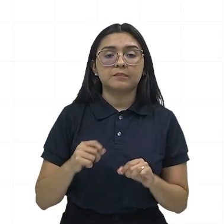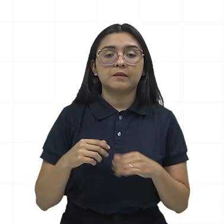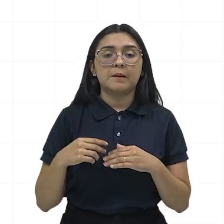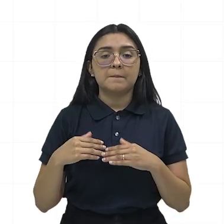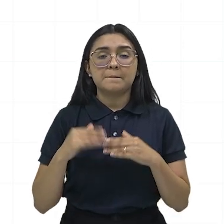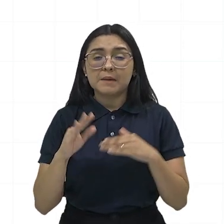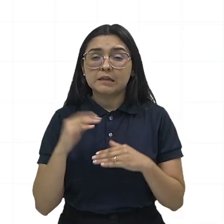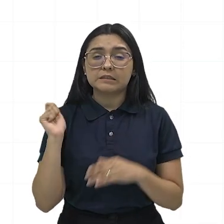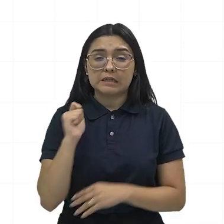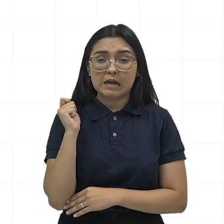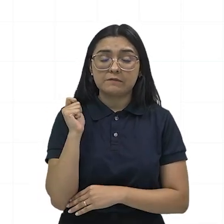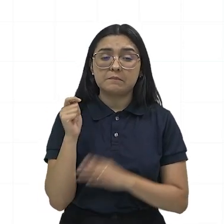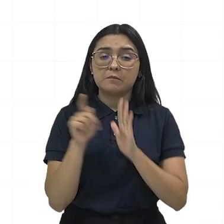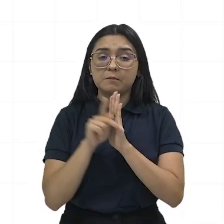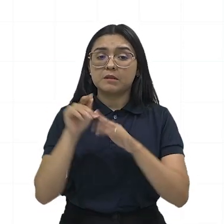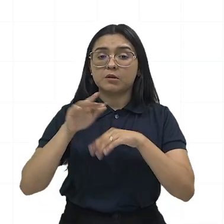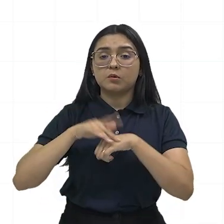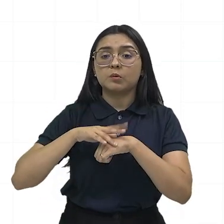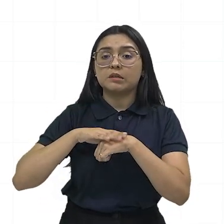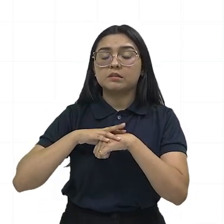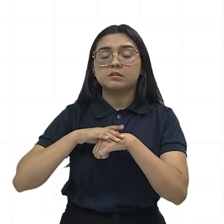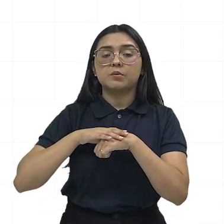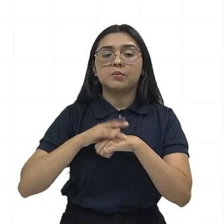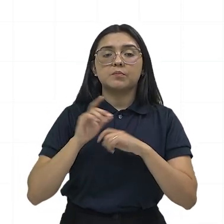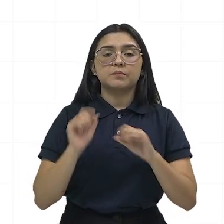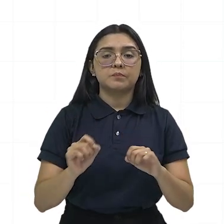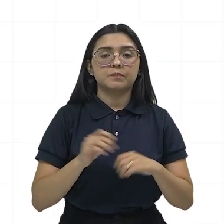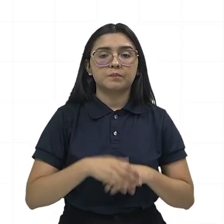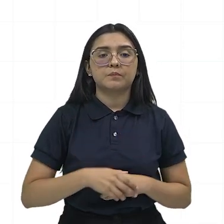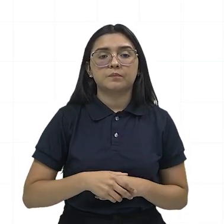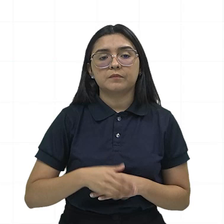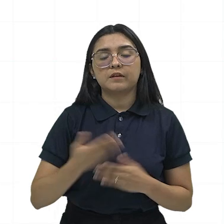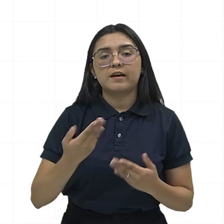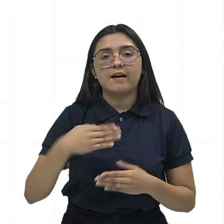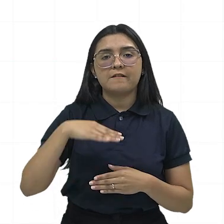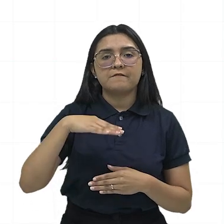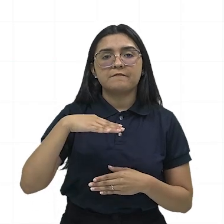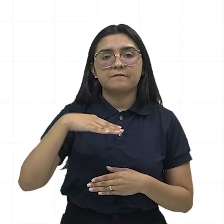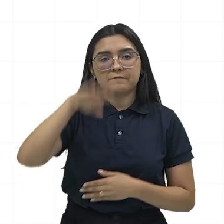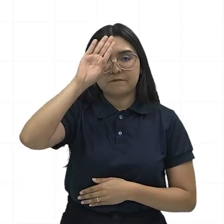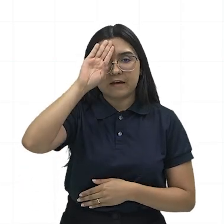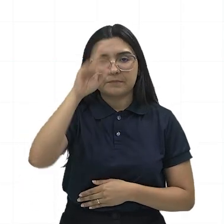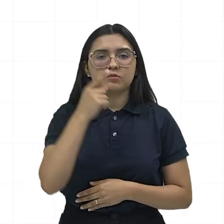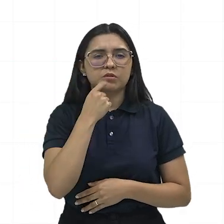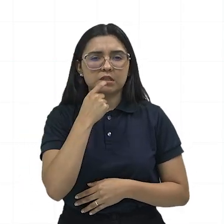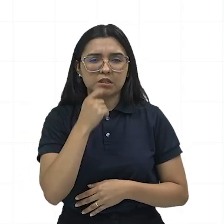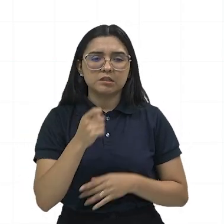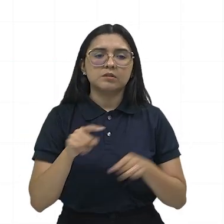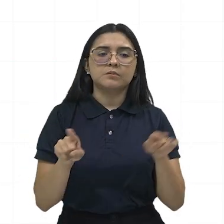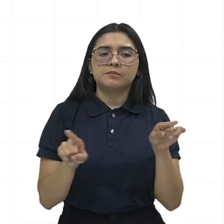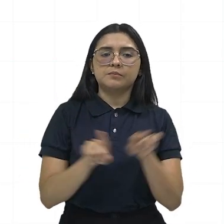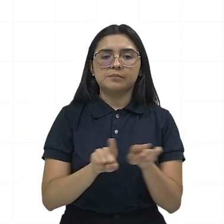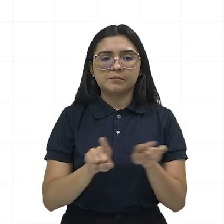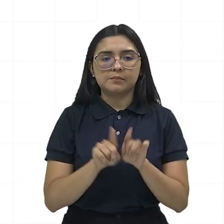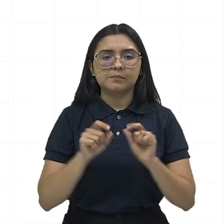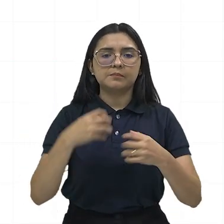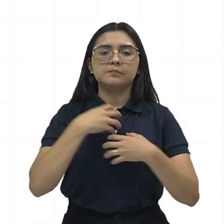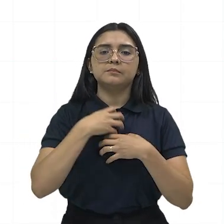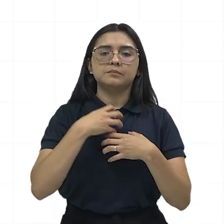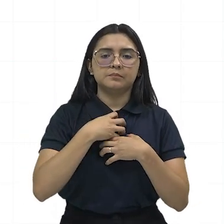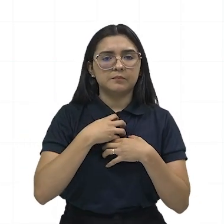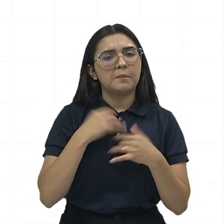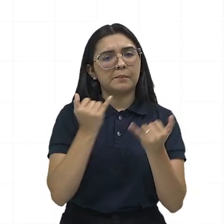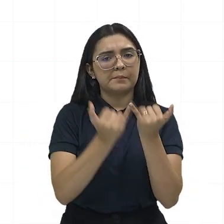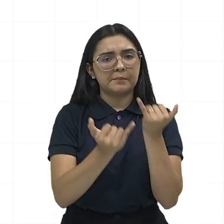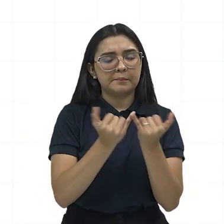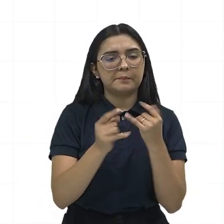da enfermidade, né, conhecida aí como febre hemorrágica da dengue, os sintomas iniciais são